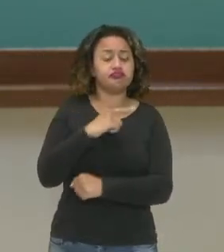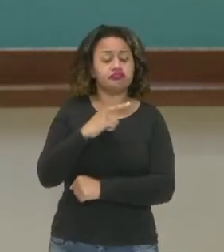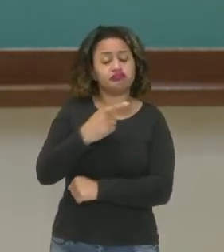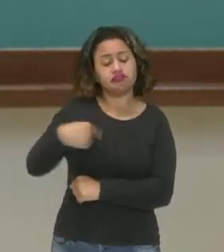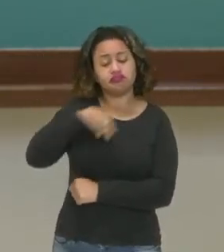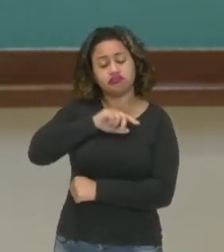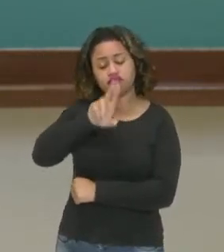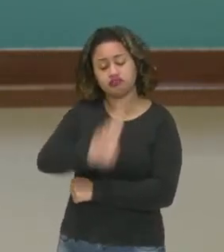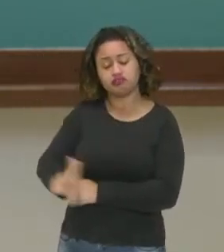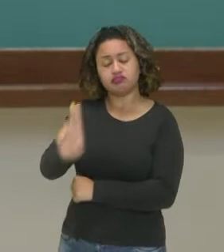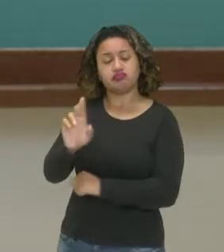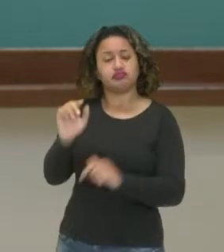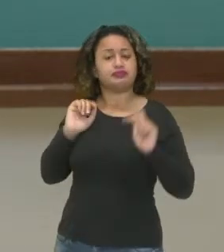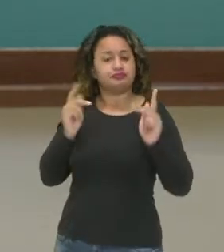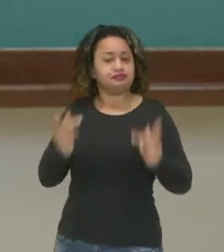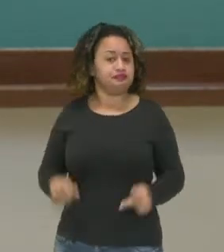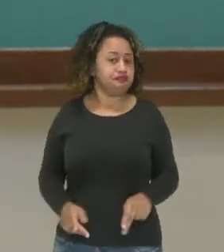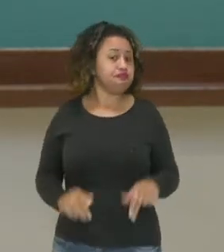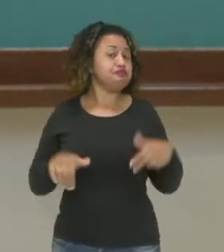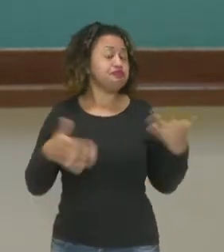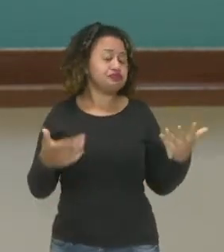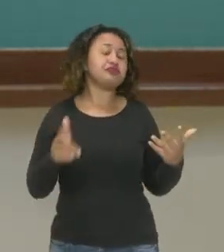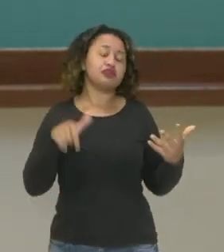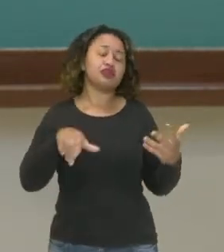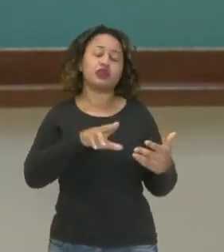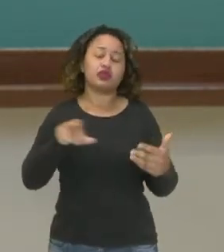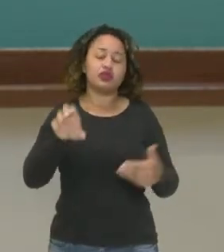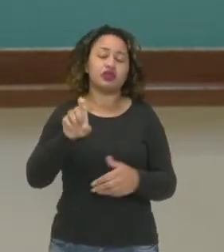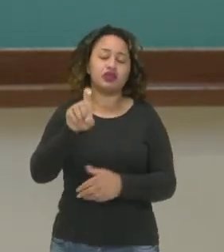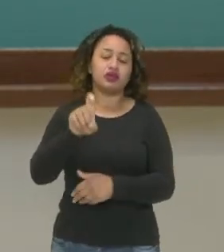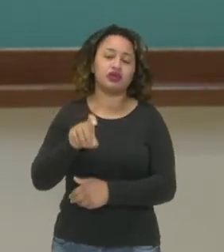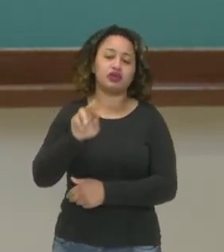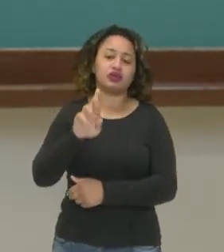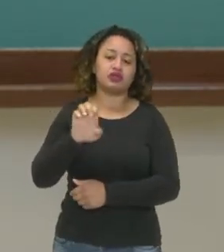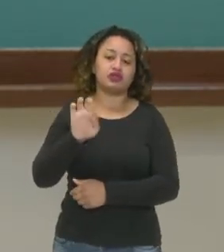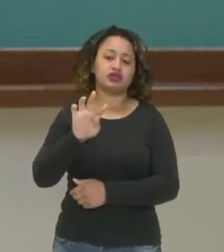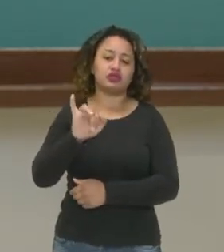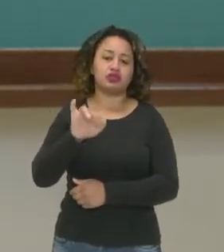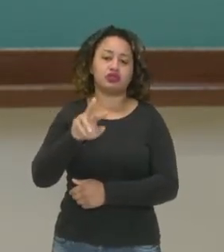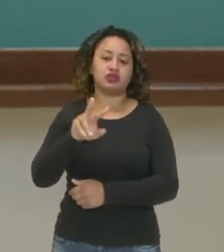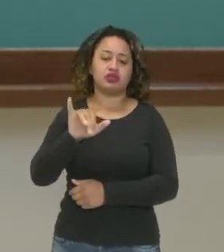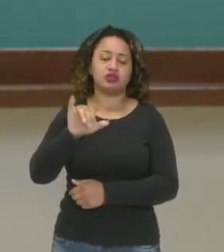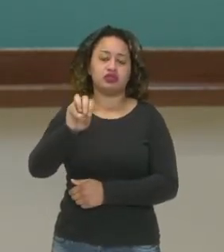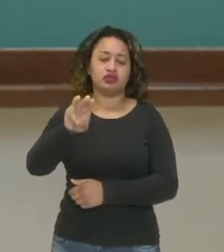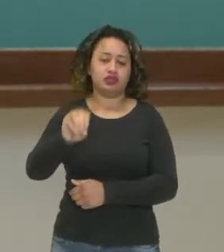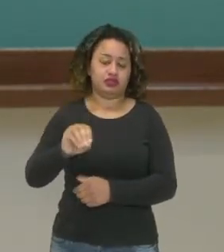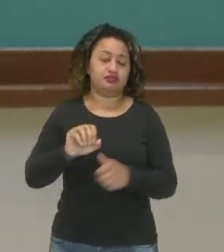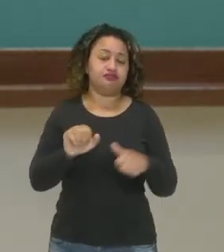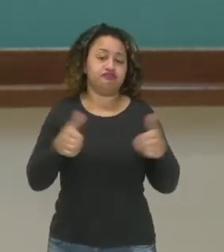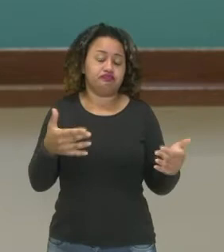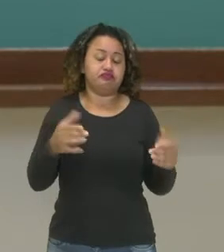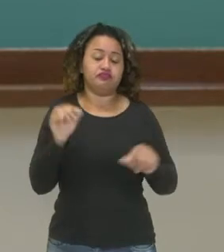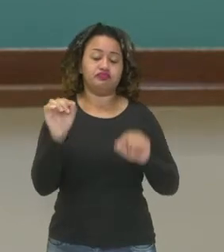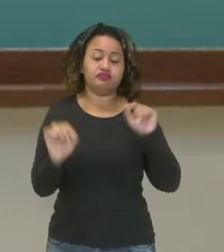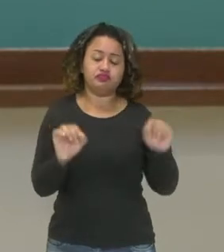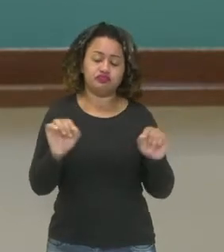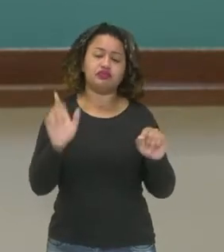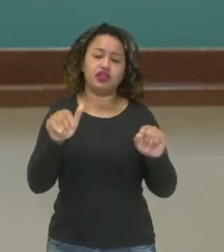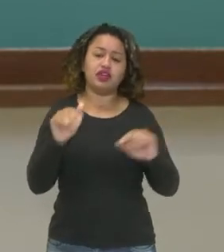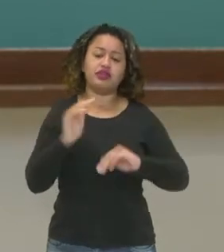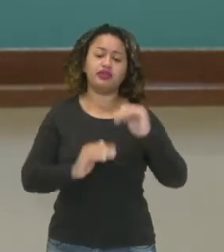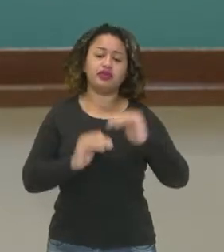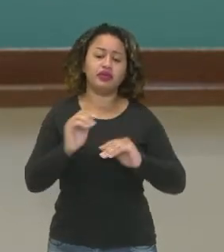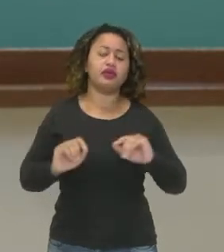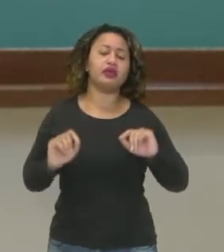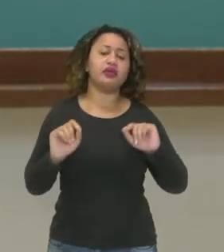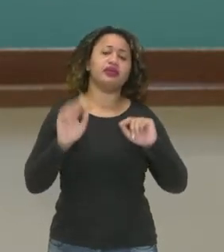nós, seres humanos. Isso a gente chama de extrativismo, ok? E aí esse extrativismo, ele é uma atividade